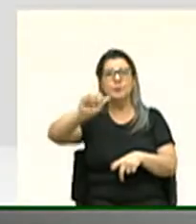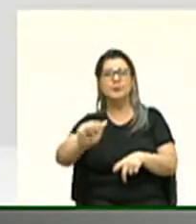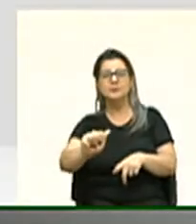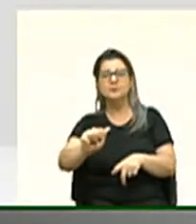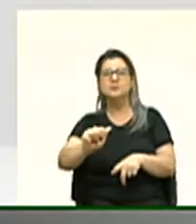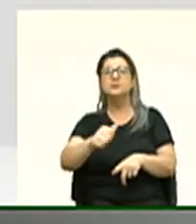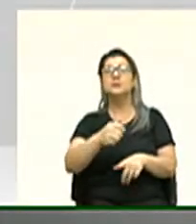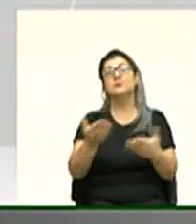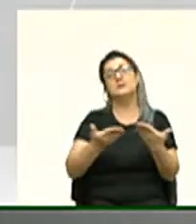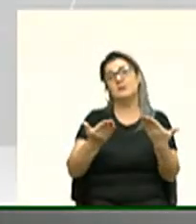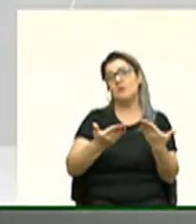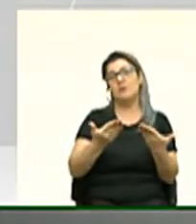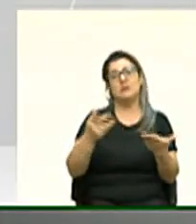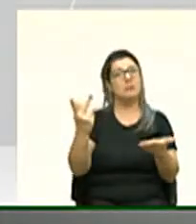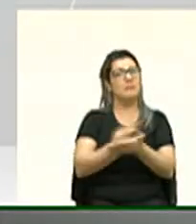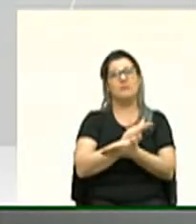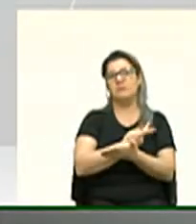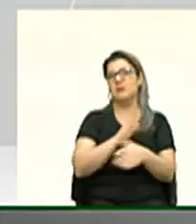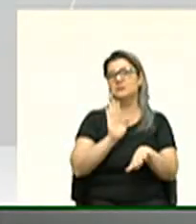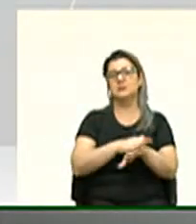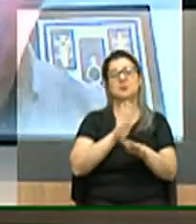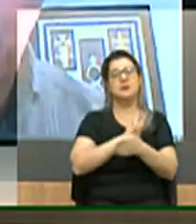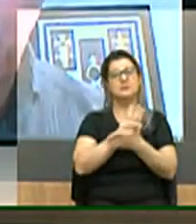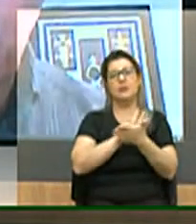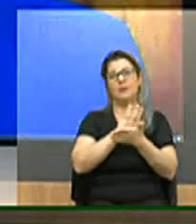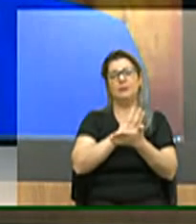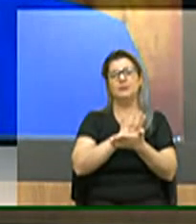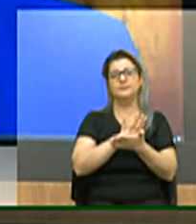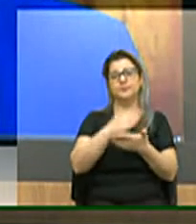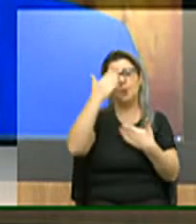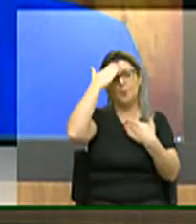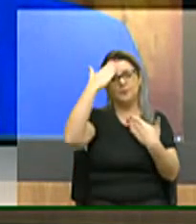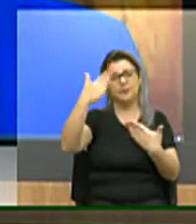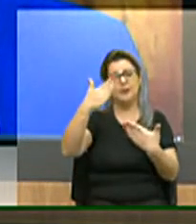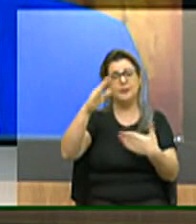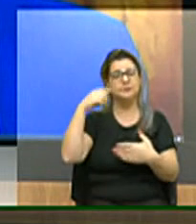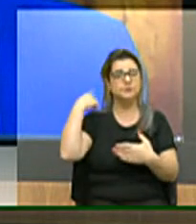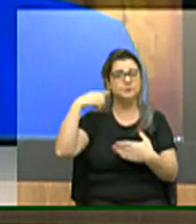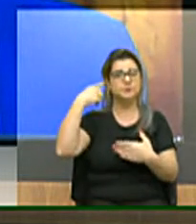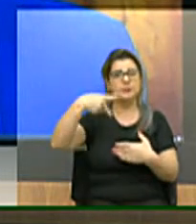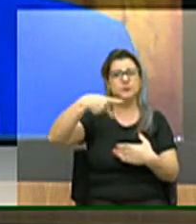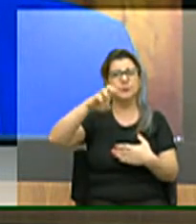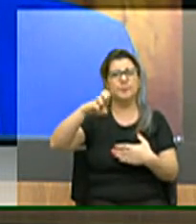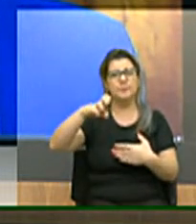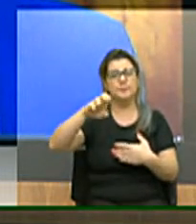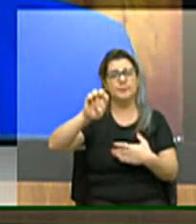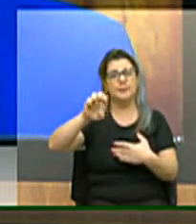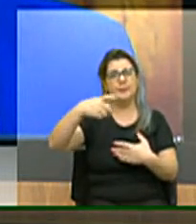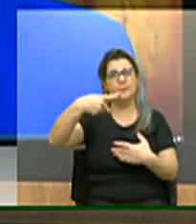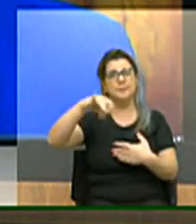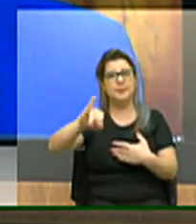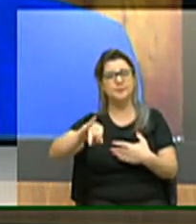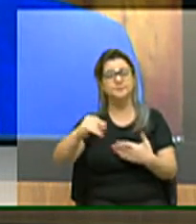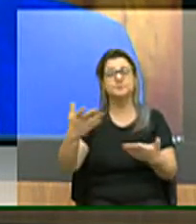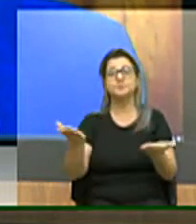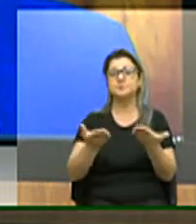mais nada disso. Obrigado, deputado Pepe Vargas, que fez sua manifestação. Agora inscrita a deputada Luciana